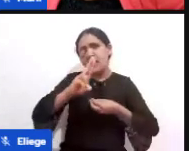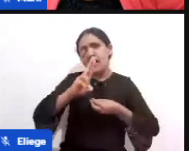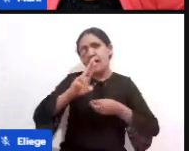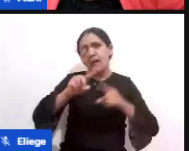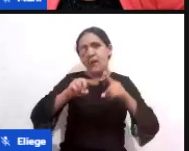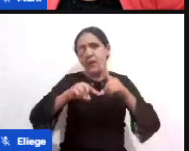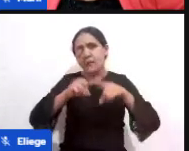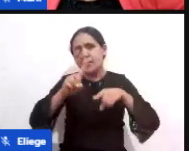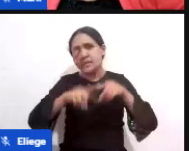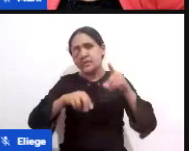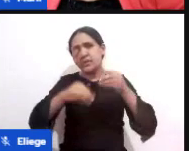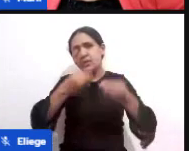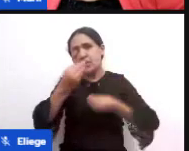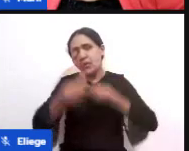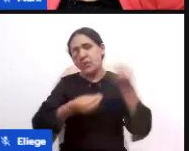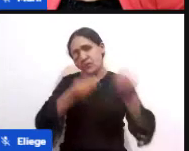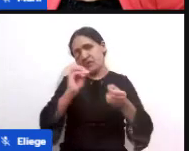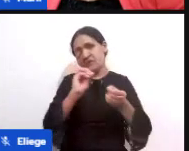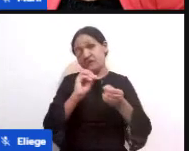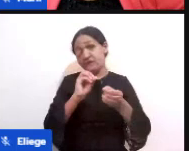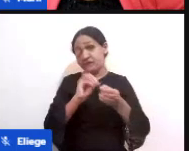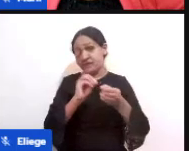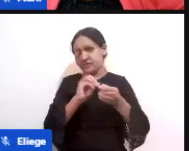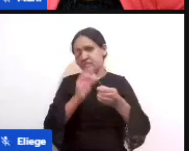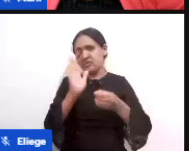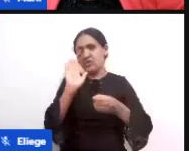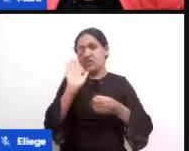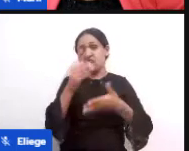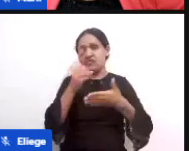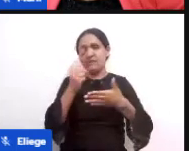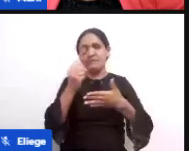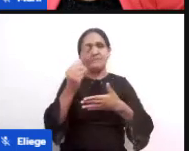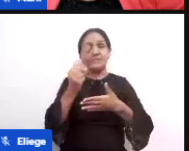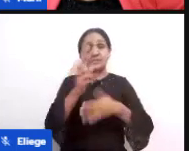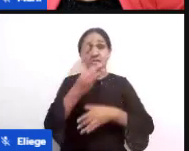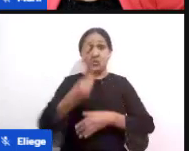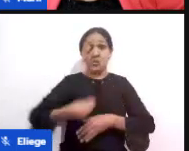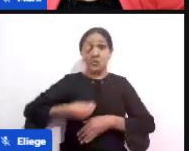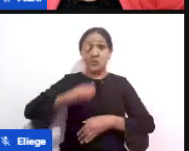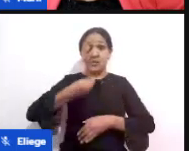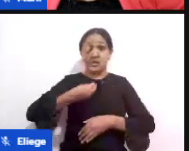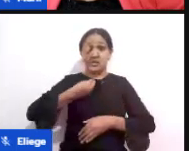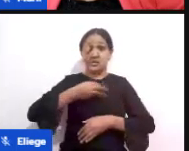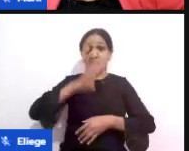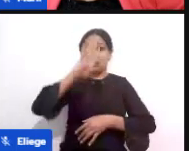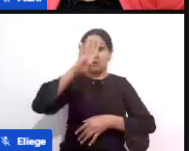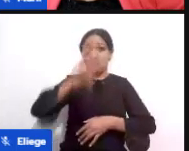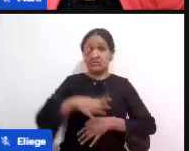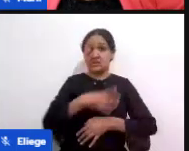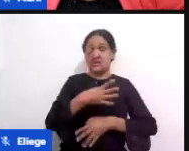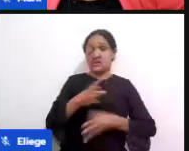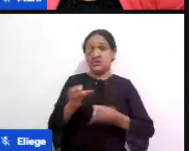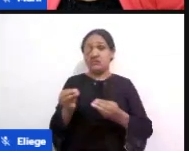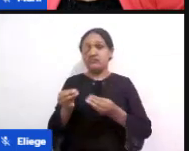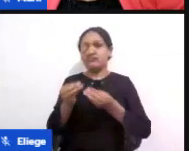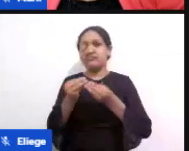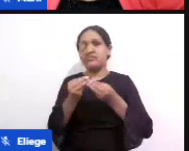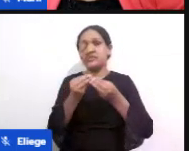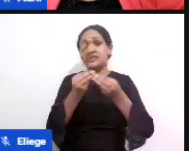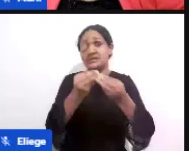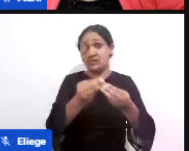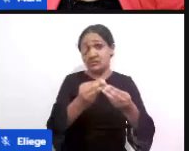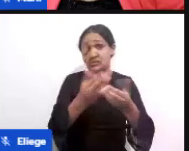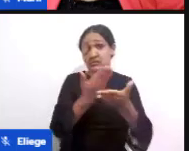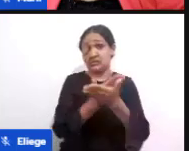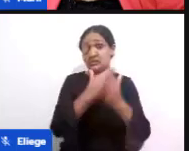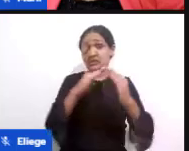ele irá utilizar. Então, ele já veio do presencial para o escalonado, já com tudo